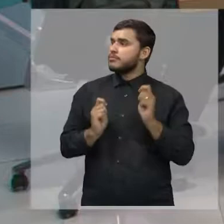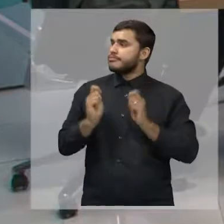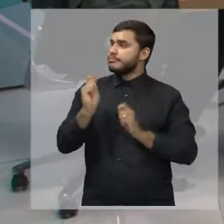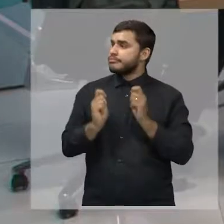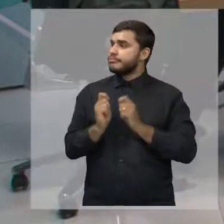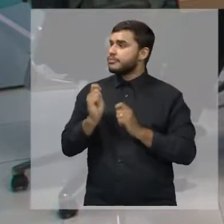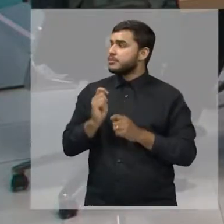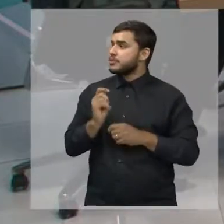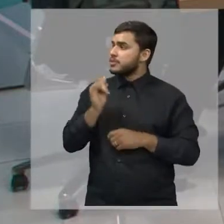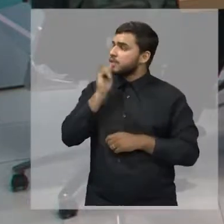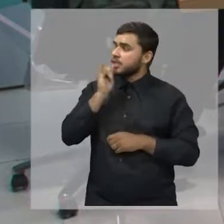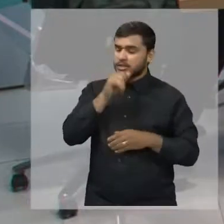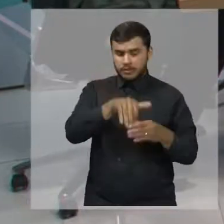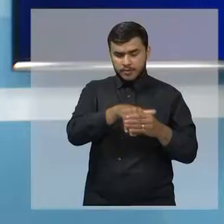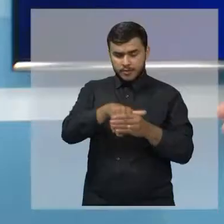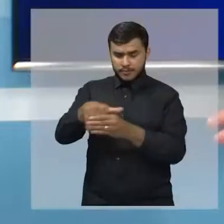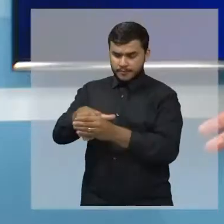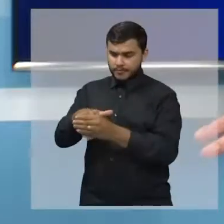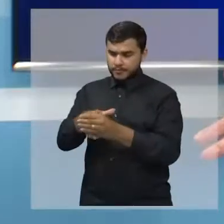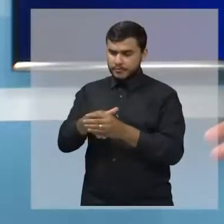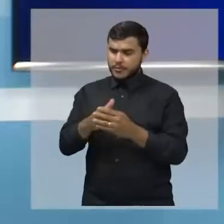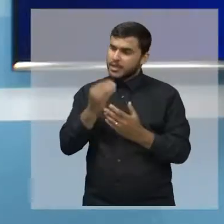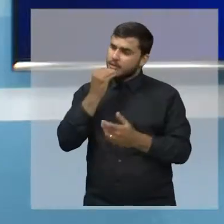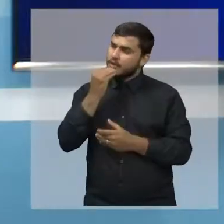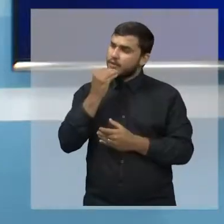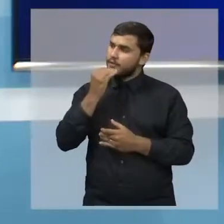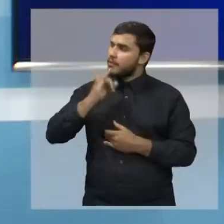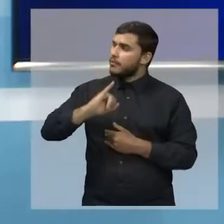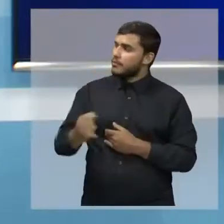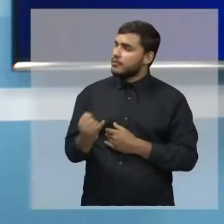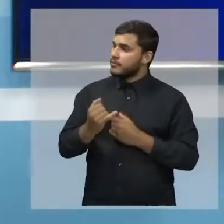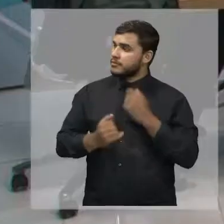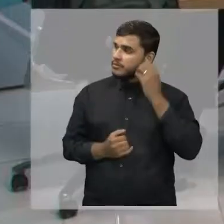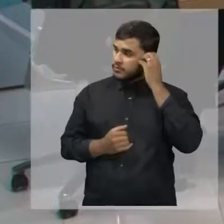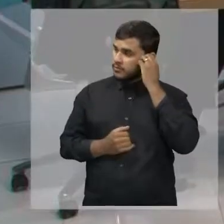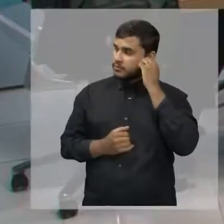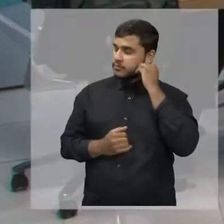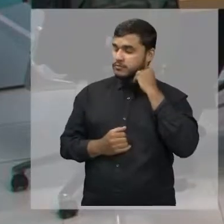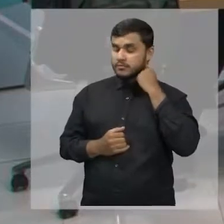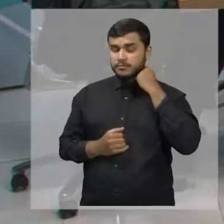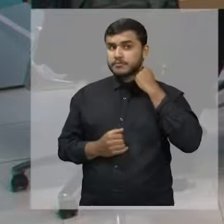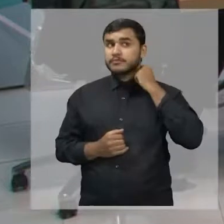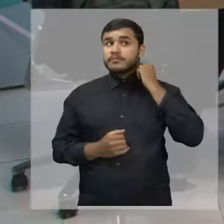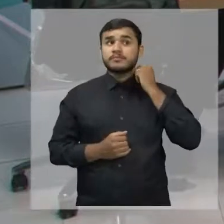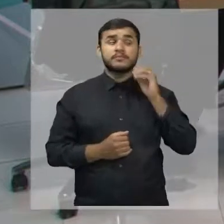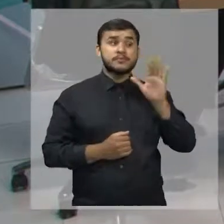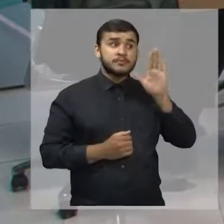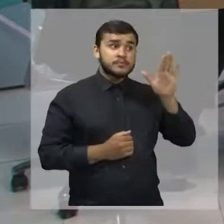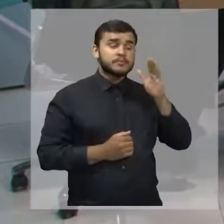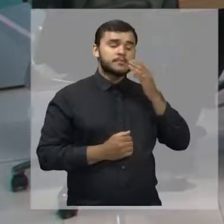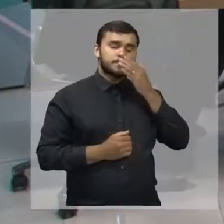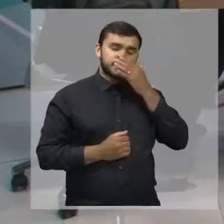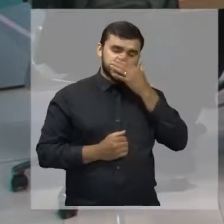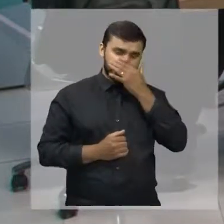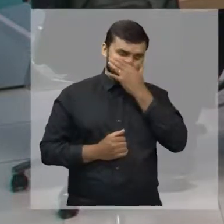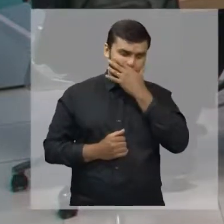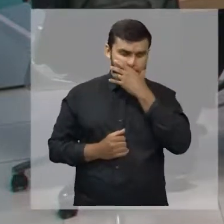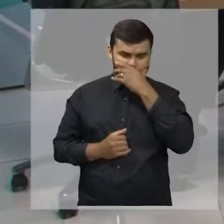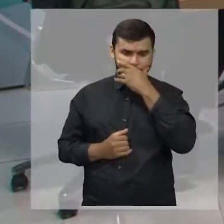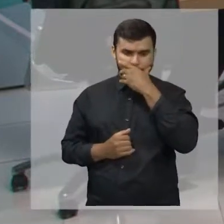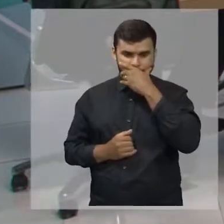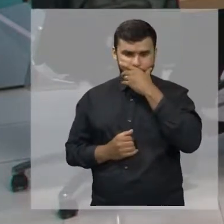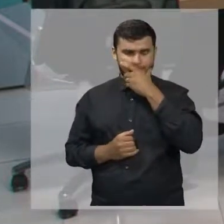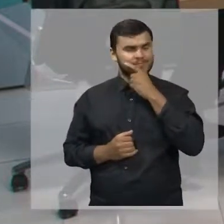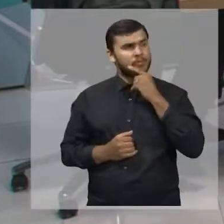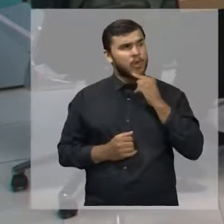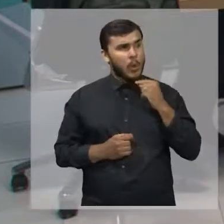partir do momento dessa virtualização? A gente tem que combinar com os russos, né? Sim. Porque o establishment político não é muito